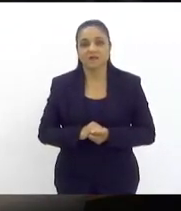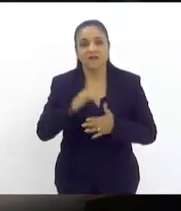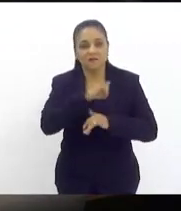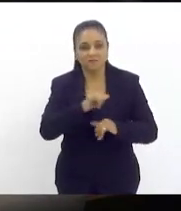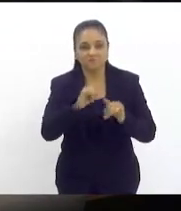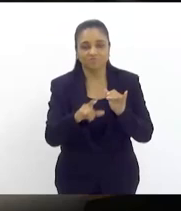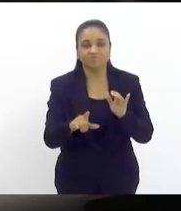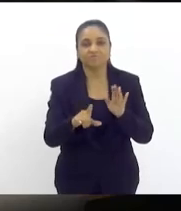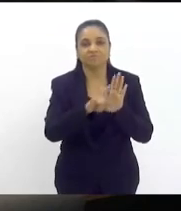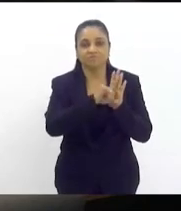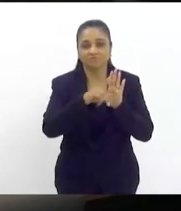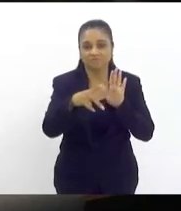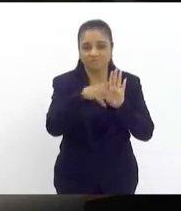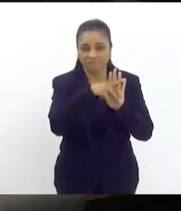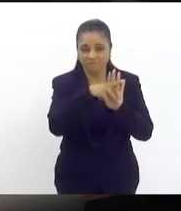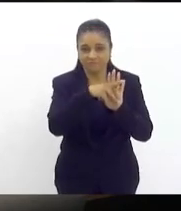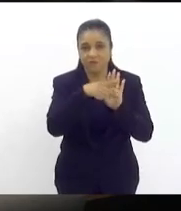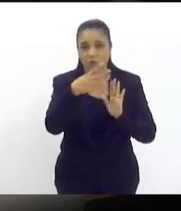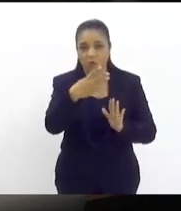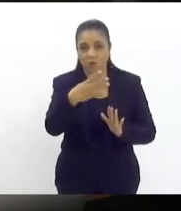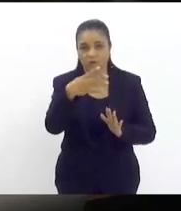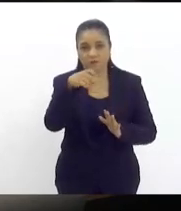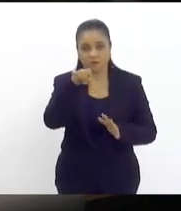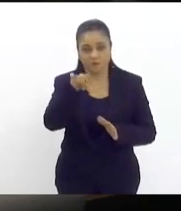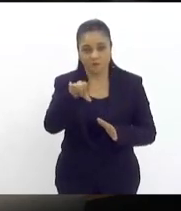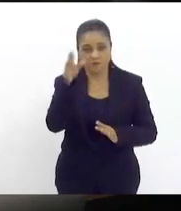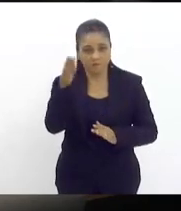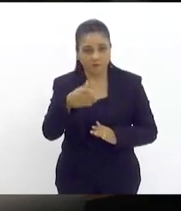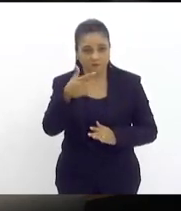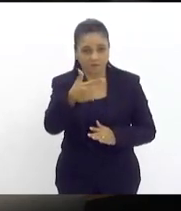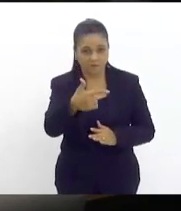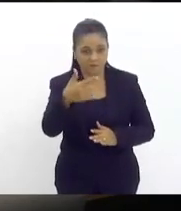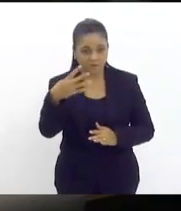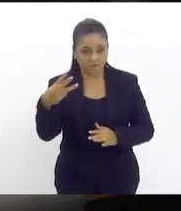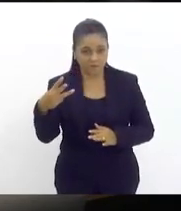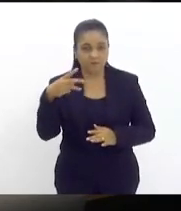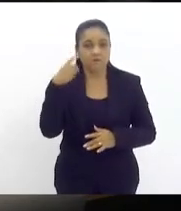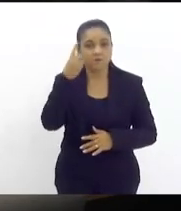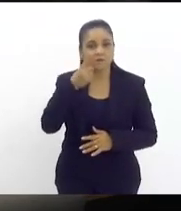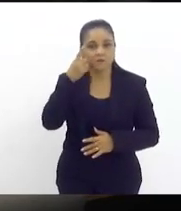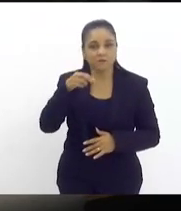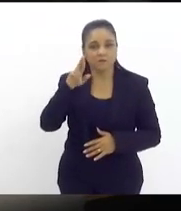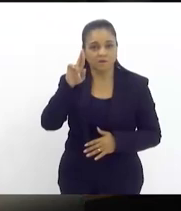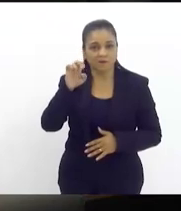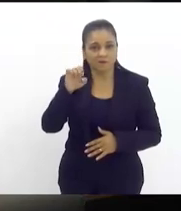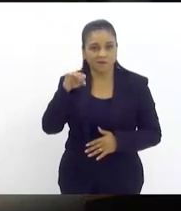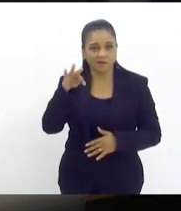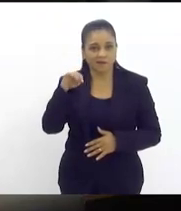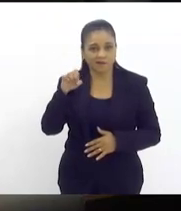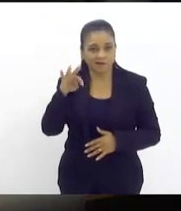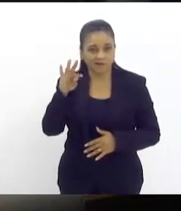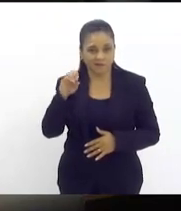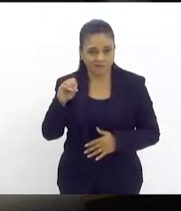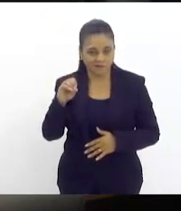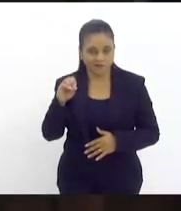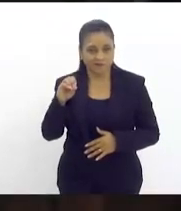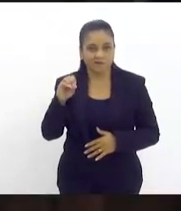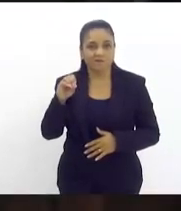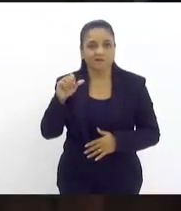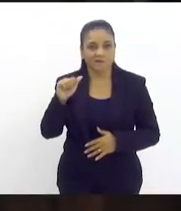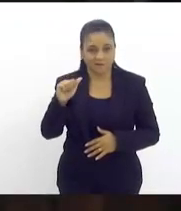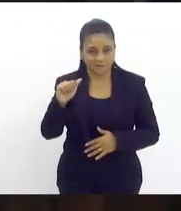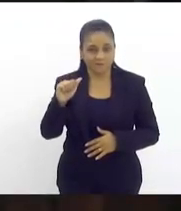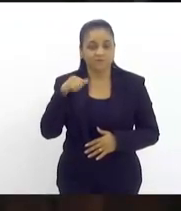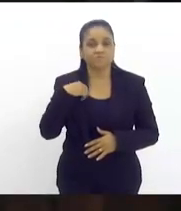Anuncio, indicação legislativa 49/2023, de autoria da deputada Renata Souza, que